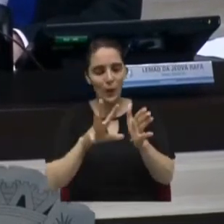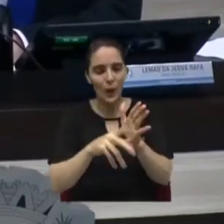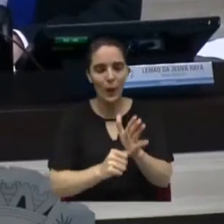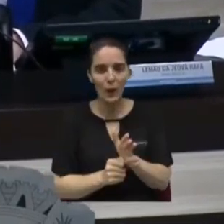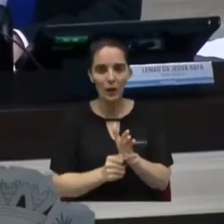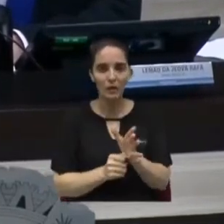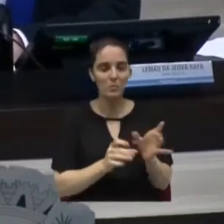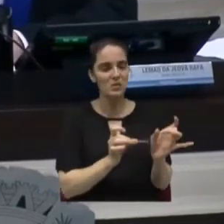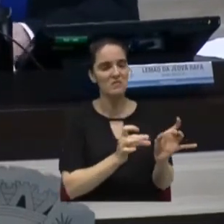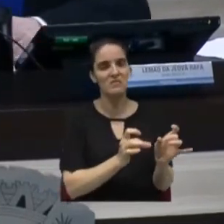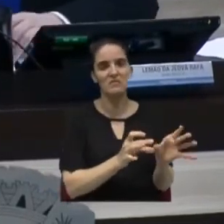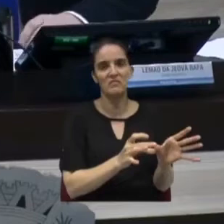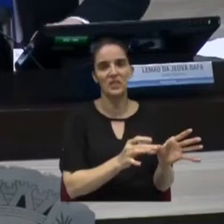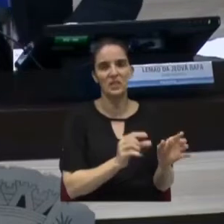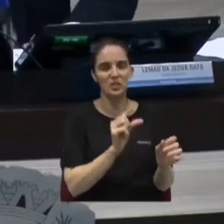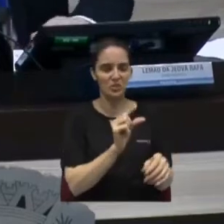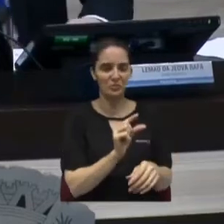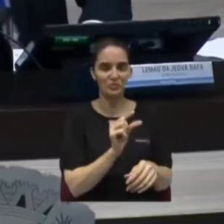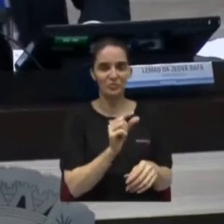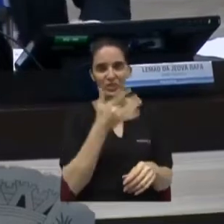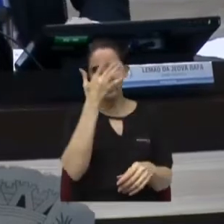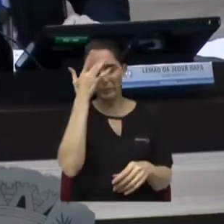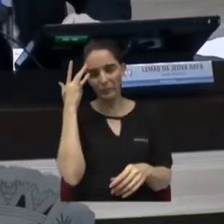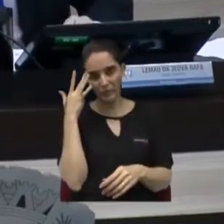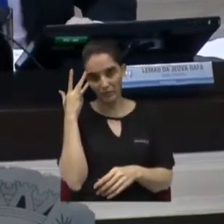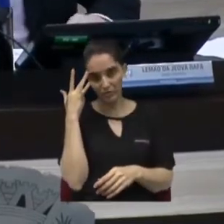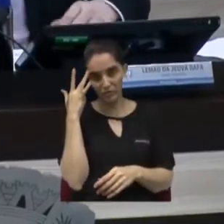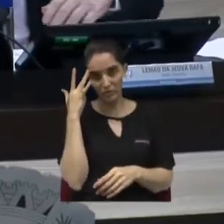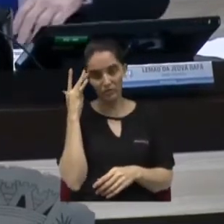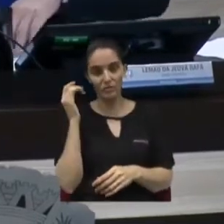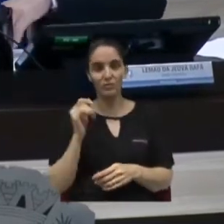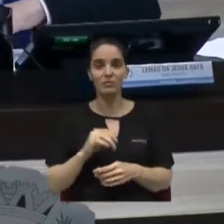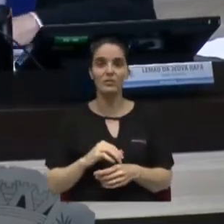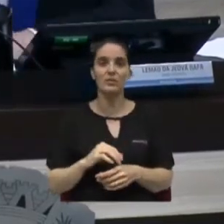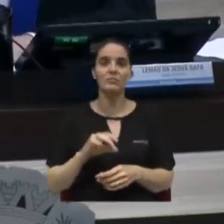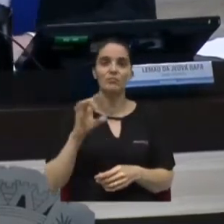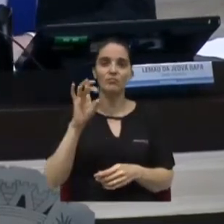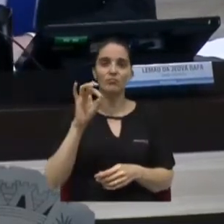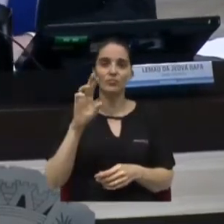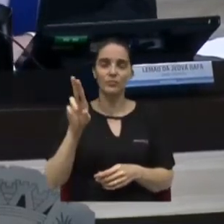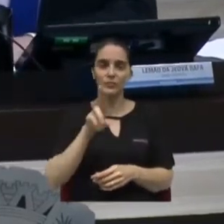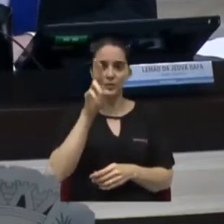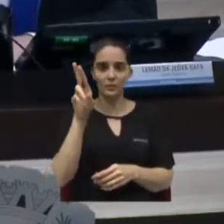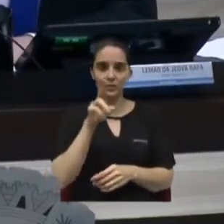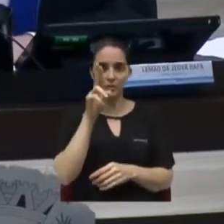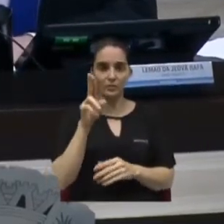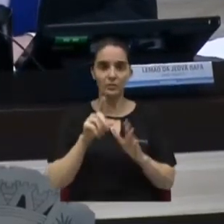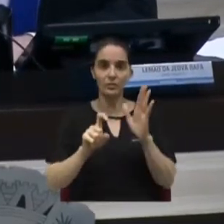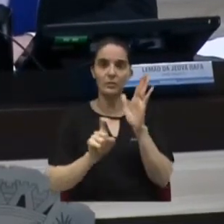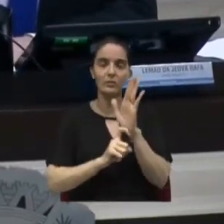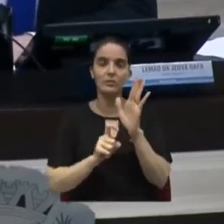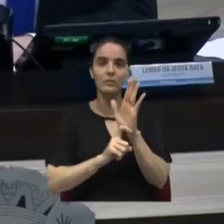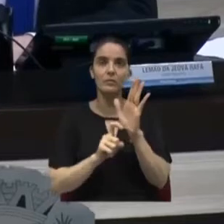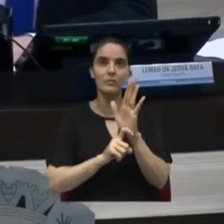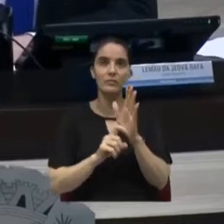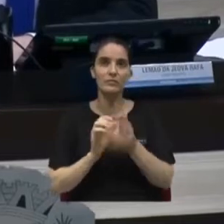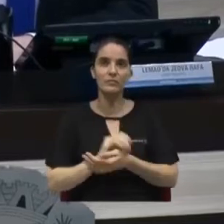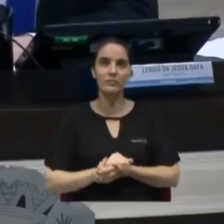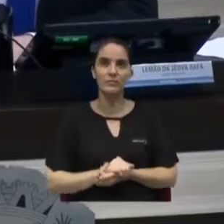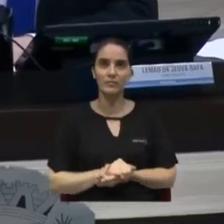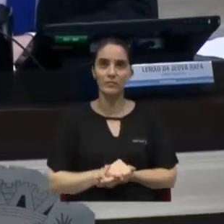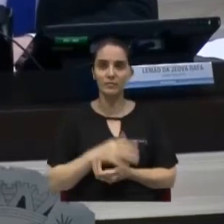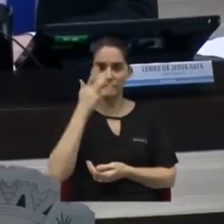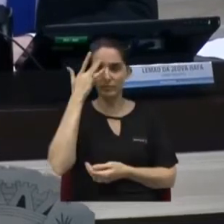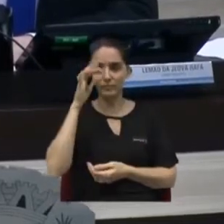por nada, né? Geralmente são pessoas, usuários de droga. Parte. Eu nem sei se tem a